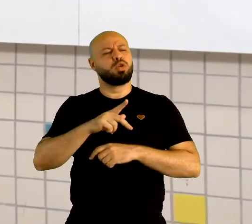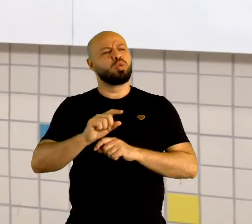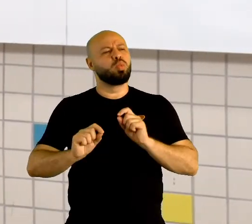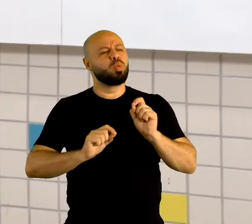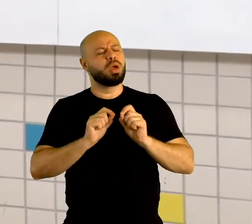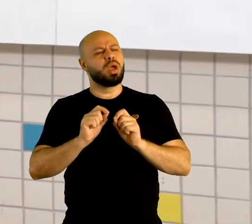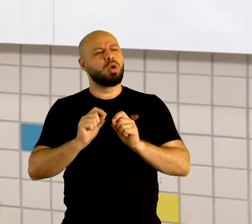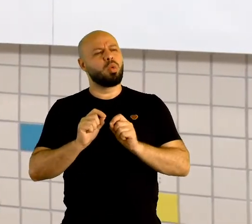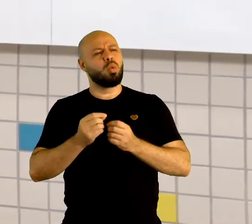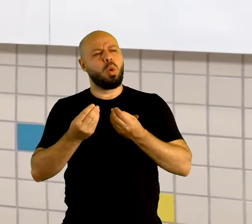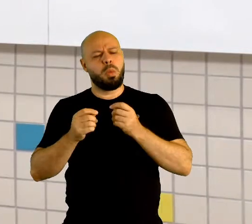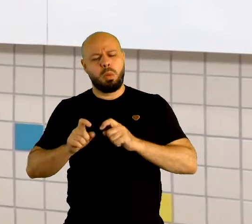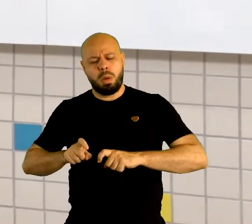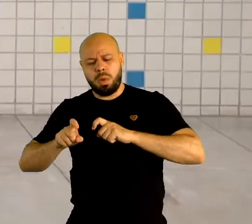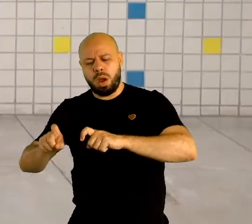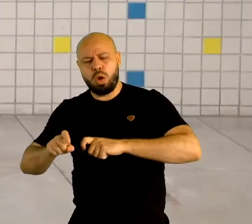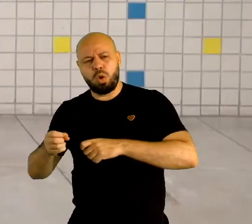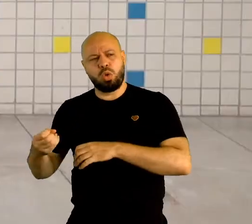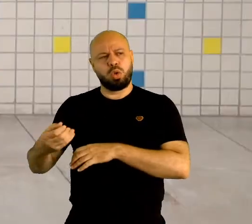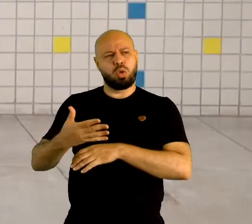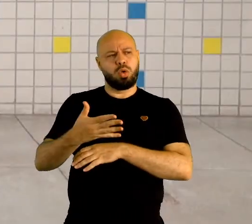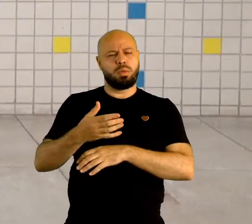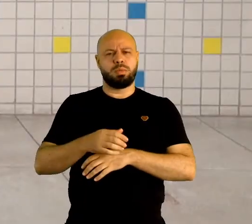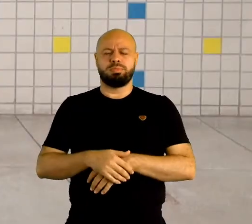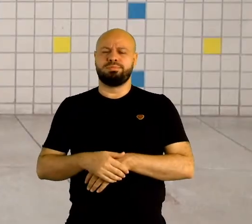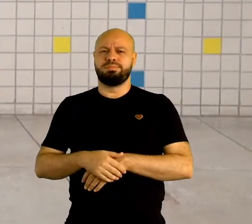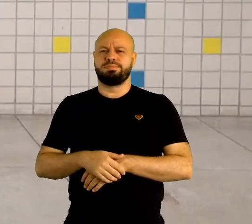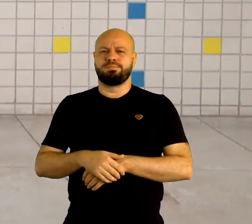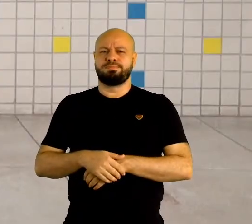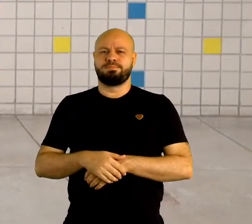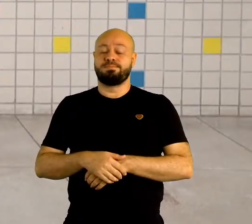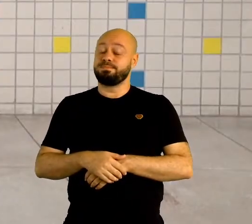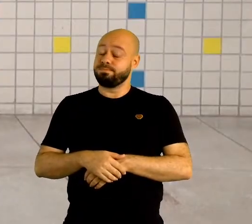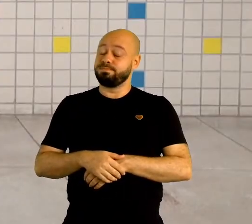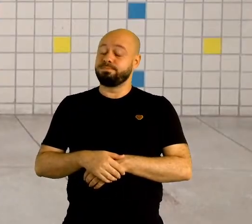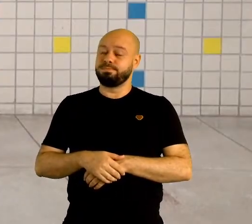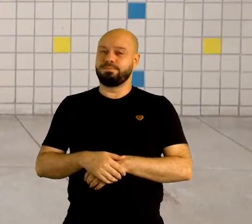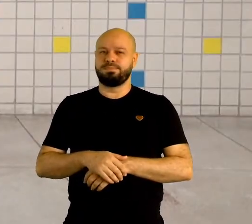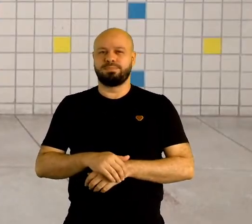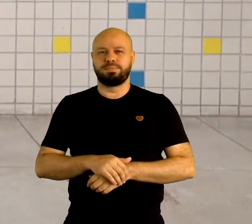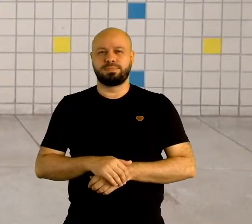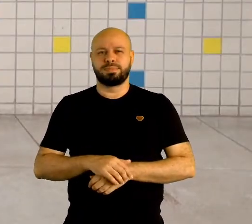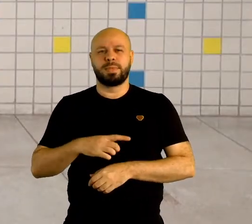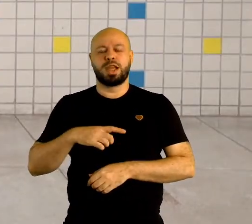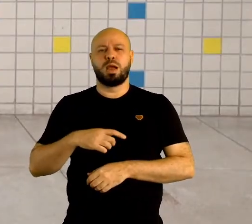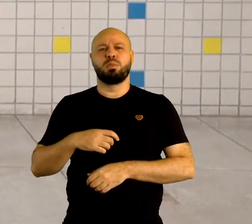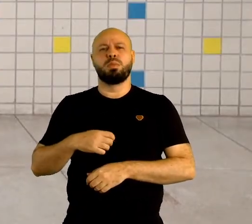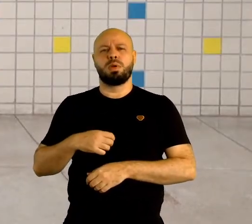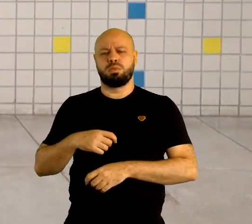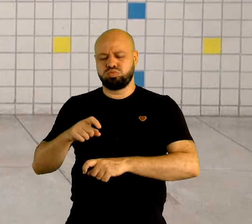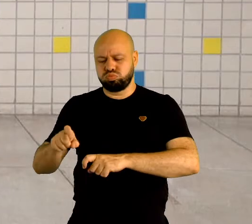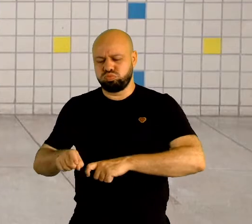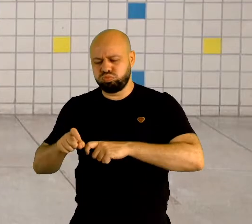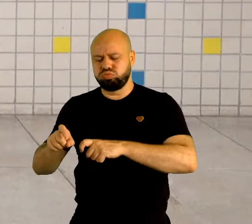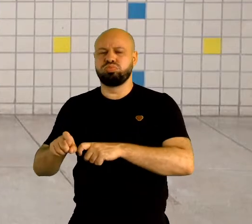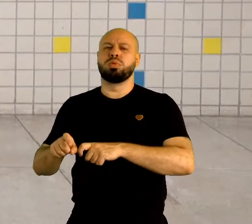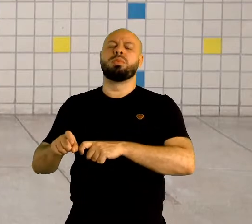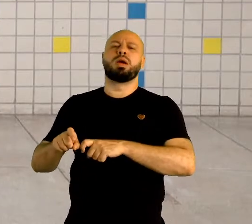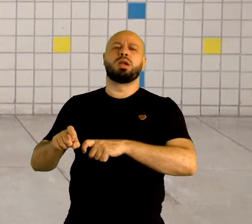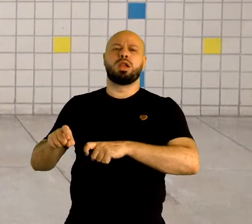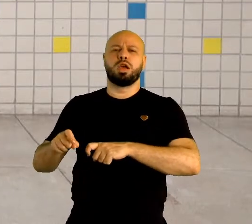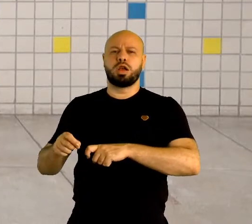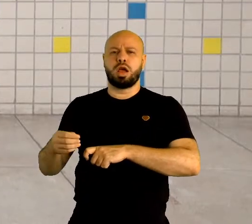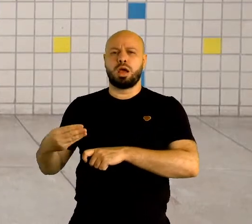agricultura moderna, o que é? A agricultura moderna, não é? Ela surgiu aí com os avanços que a agricultura